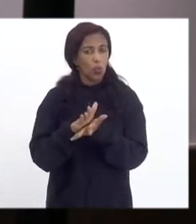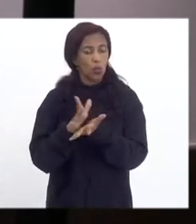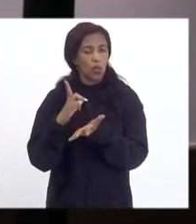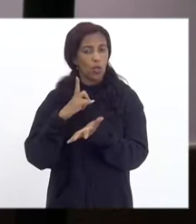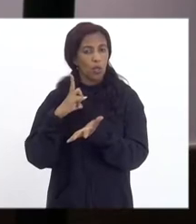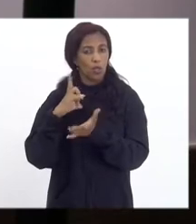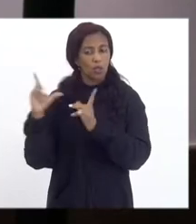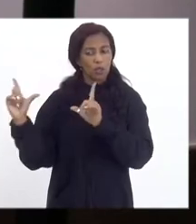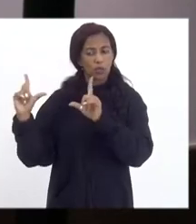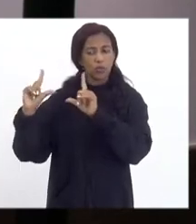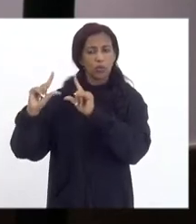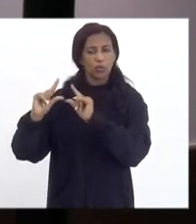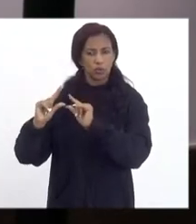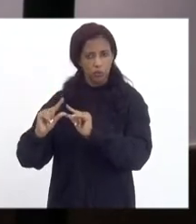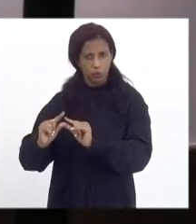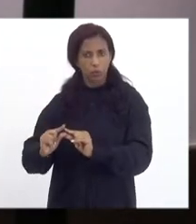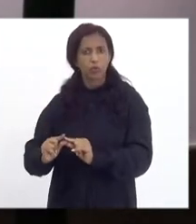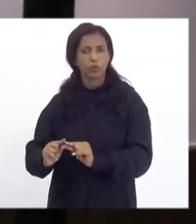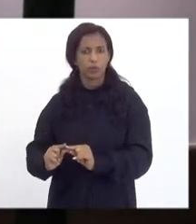essa redução brutal.